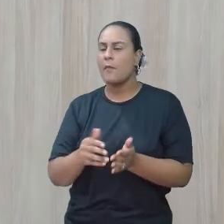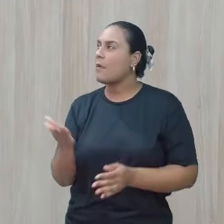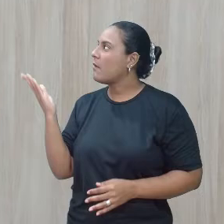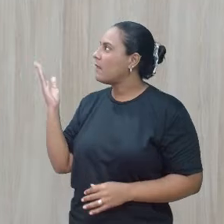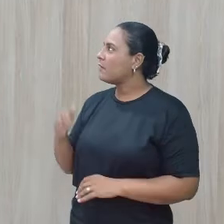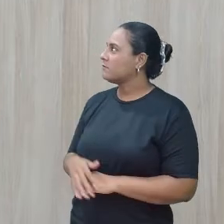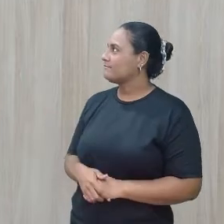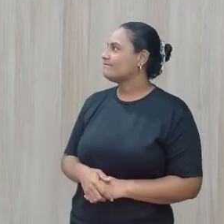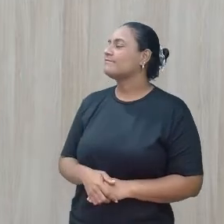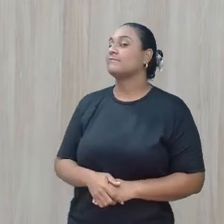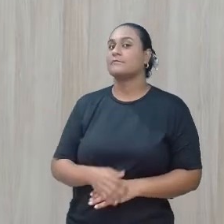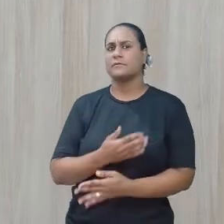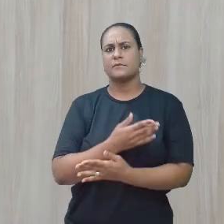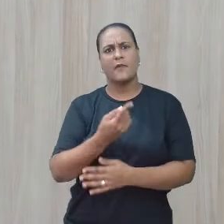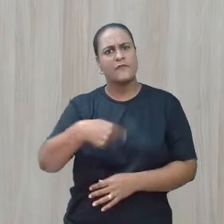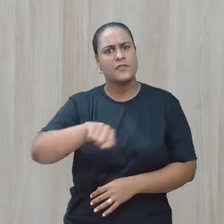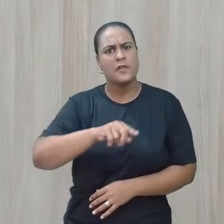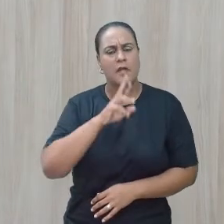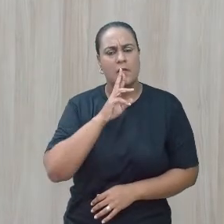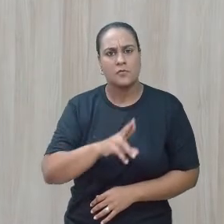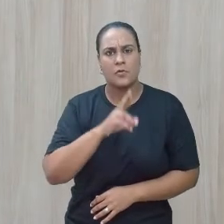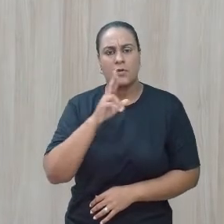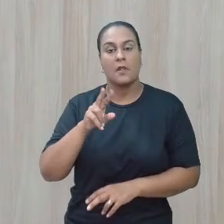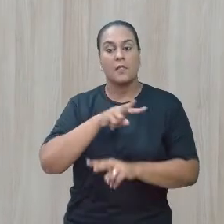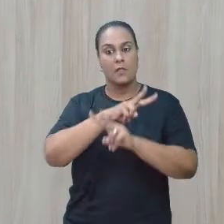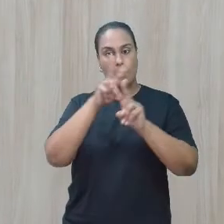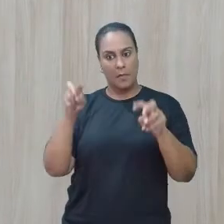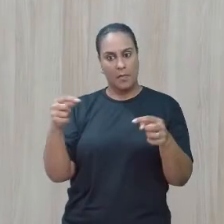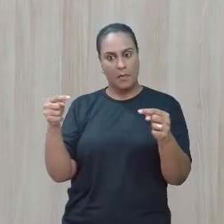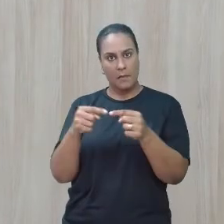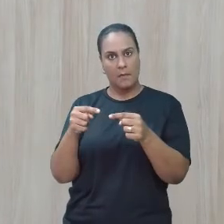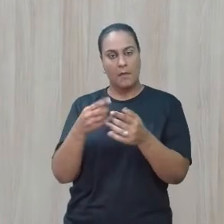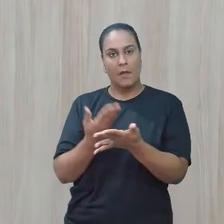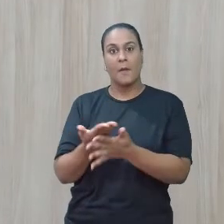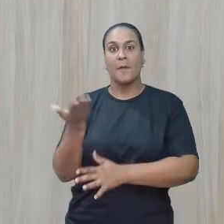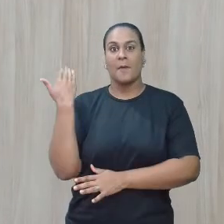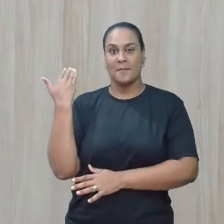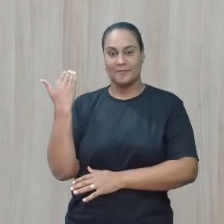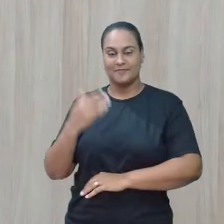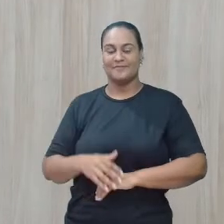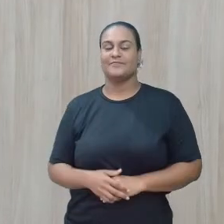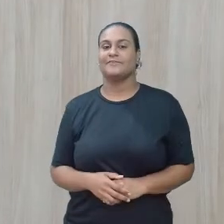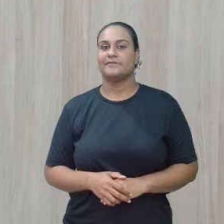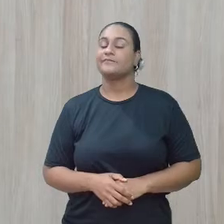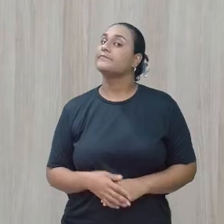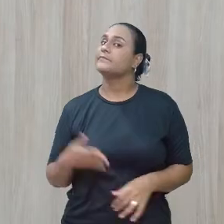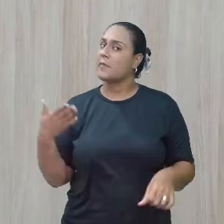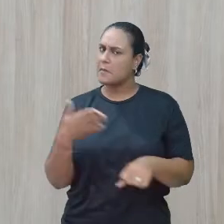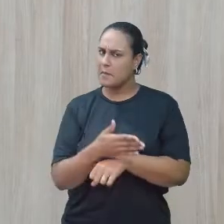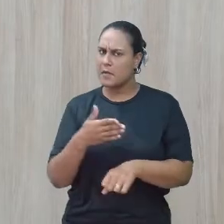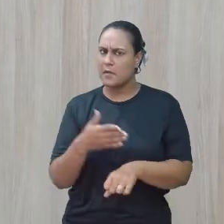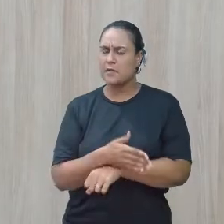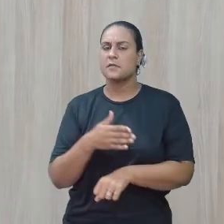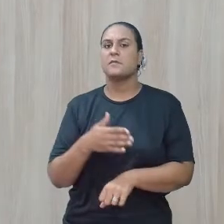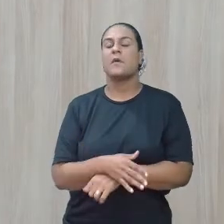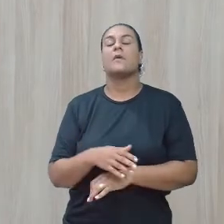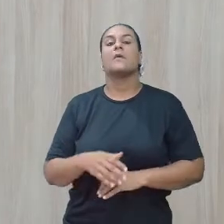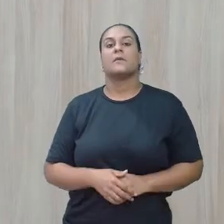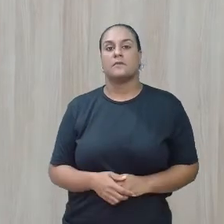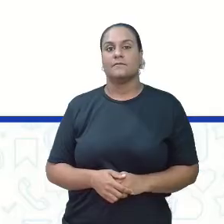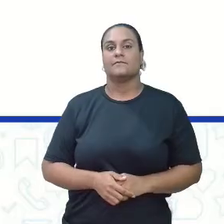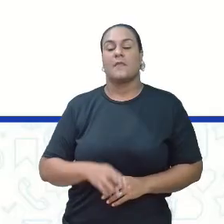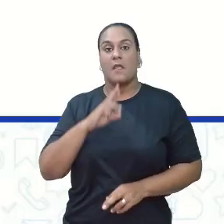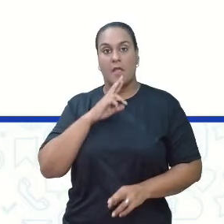algumas perguntas a partir da temática que a gente estudou na aula passada. Então participem, gente, mandem suas